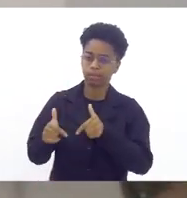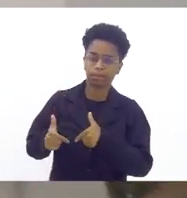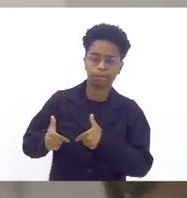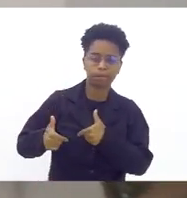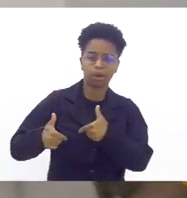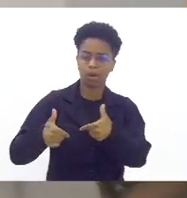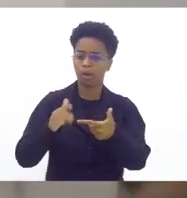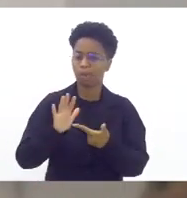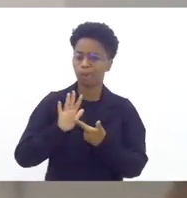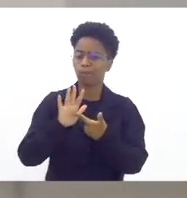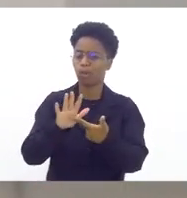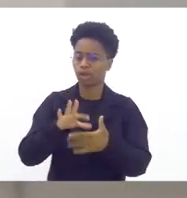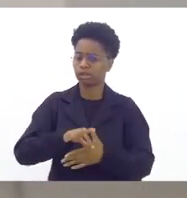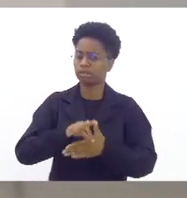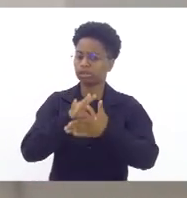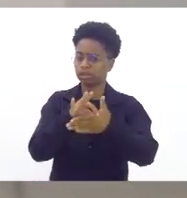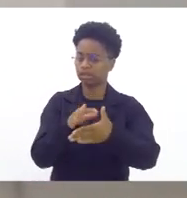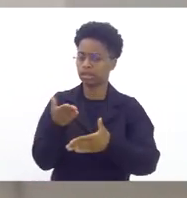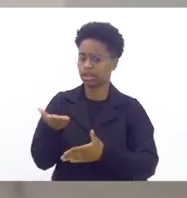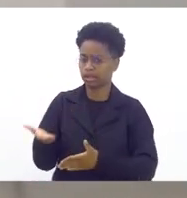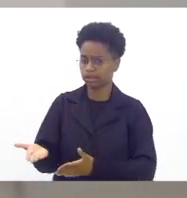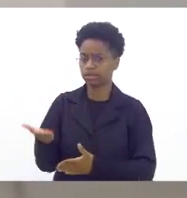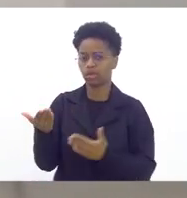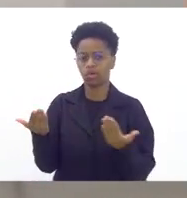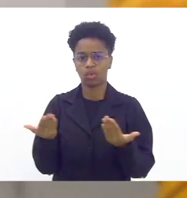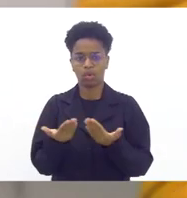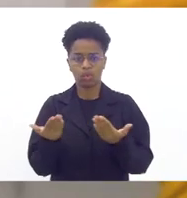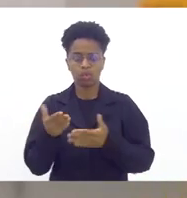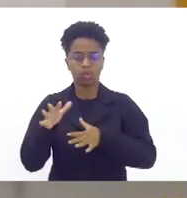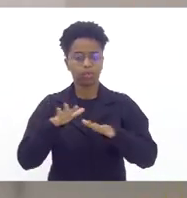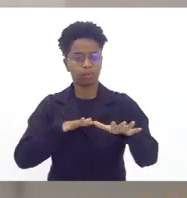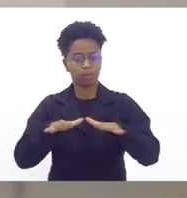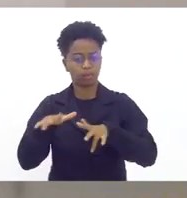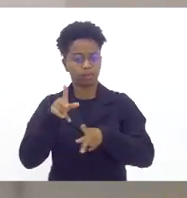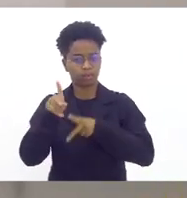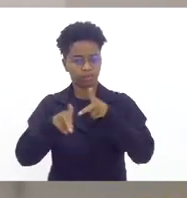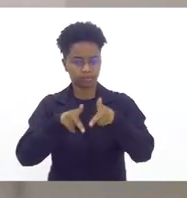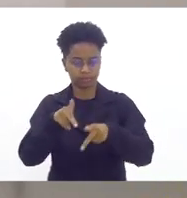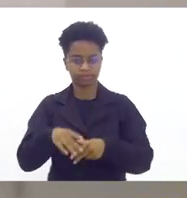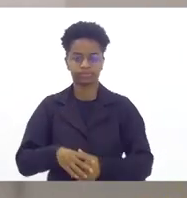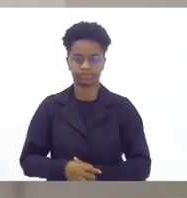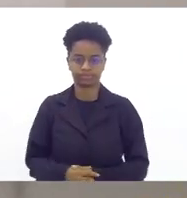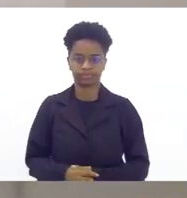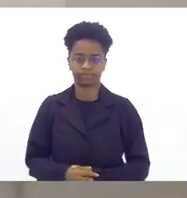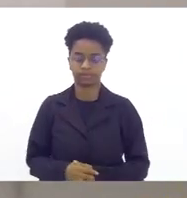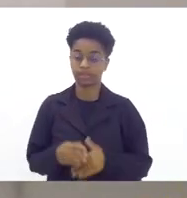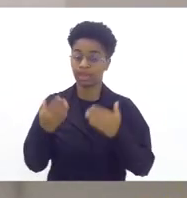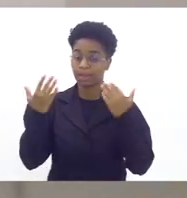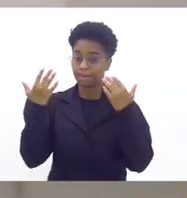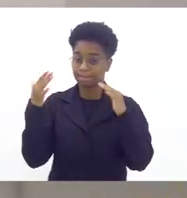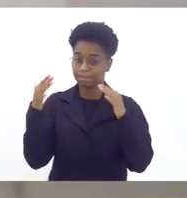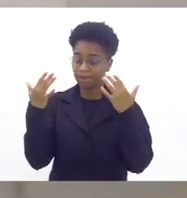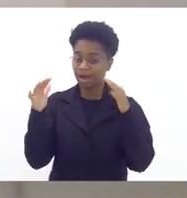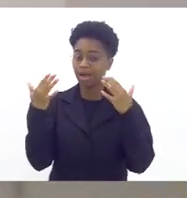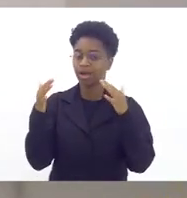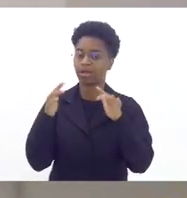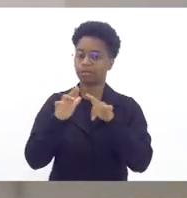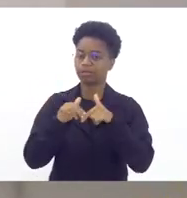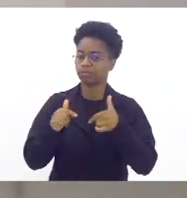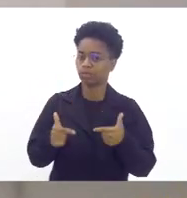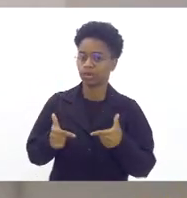grandes lideranças hoje do movimento popular. Parabéns pela